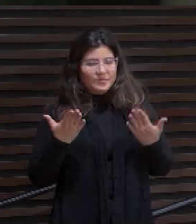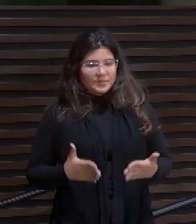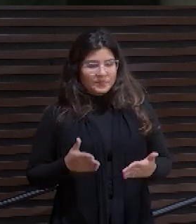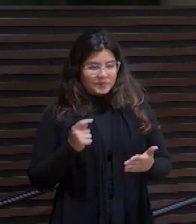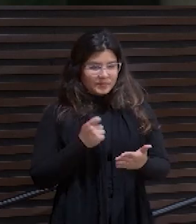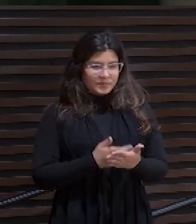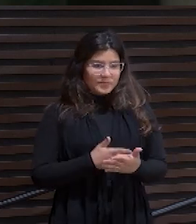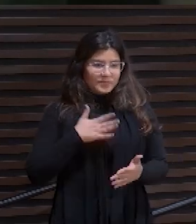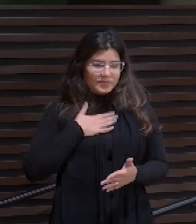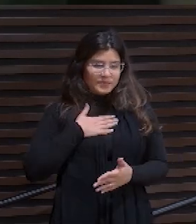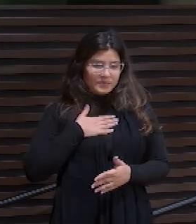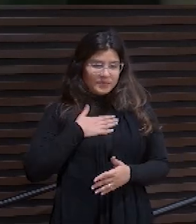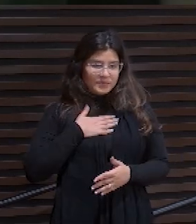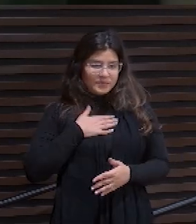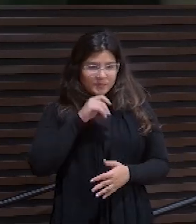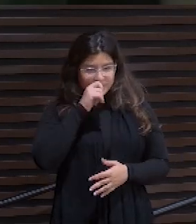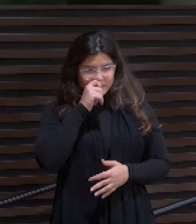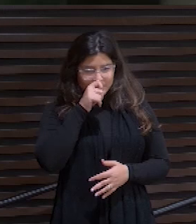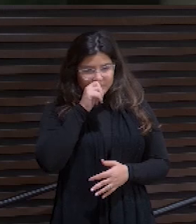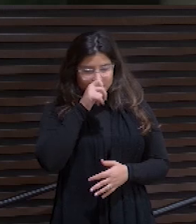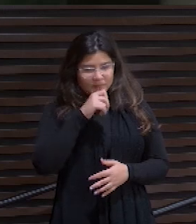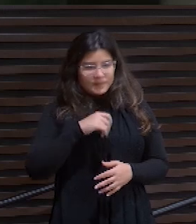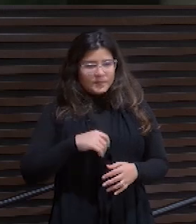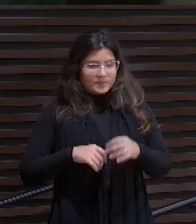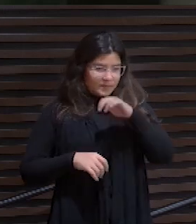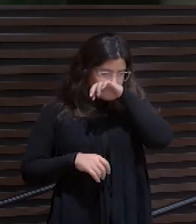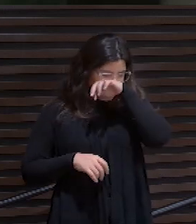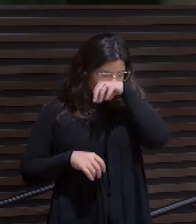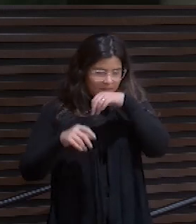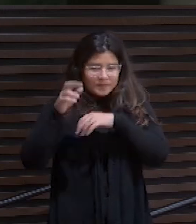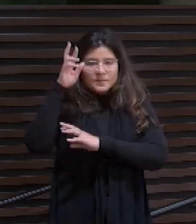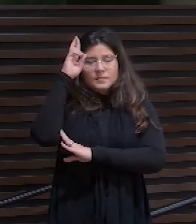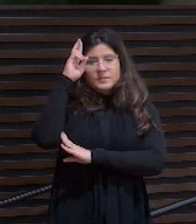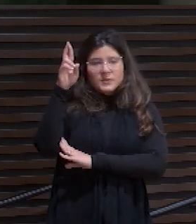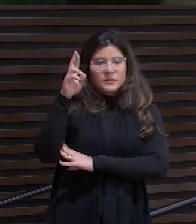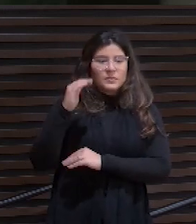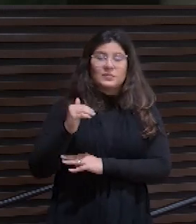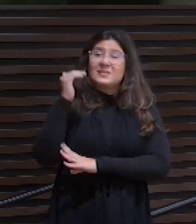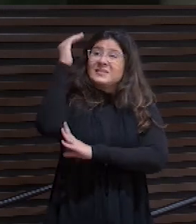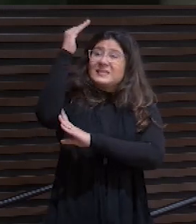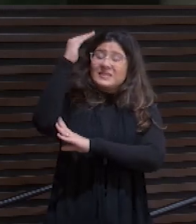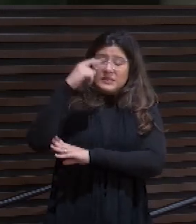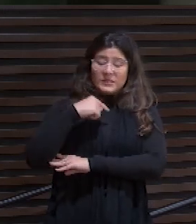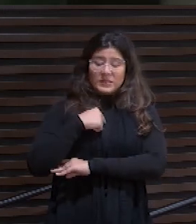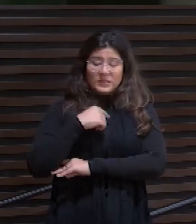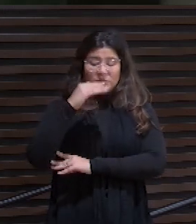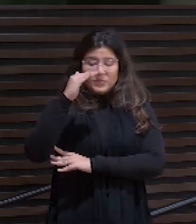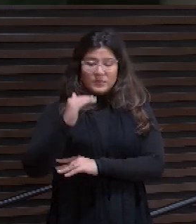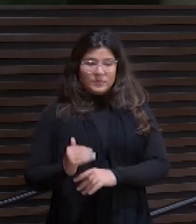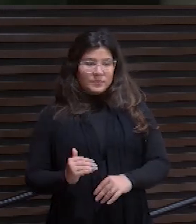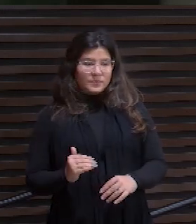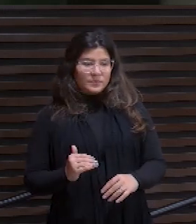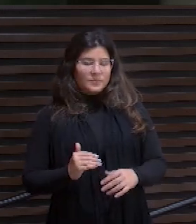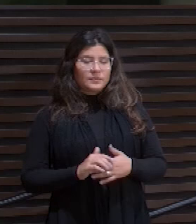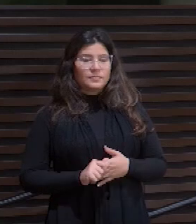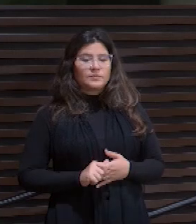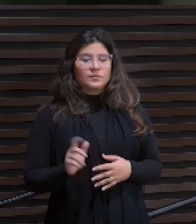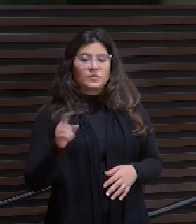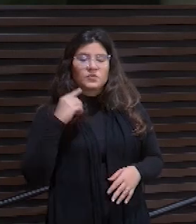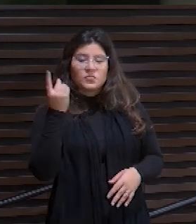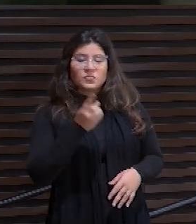ele cresça e que eu diminua. Meus irmãos, nós não tivemos ainda o privilégio de